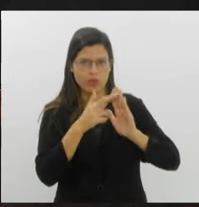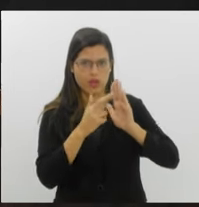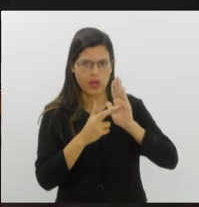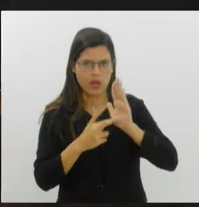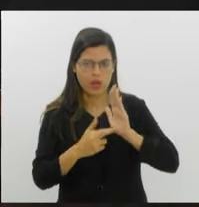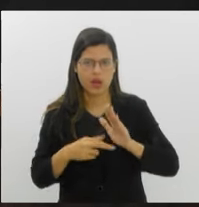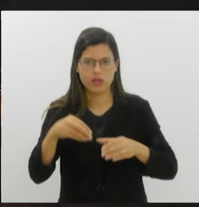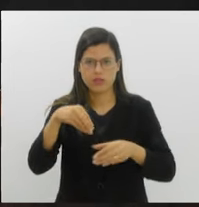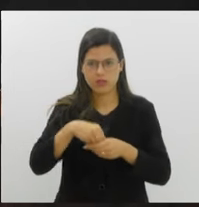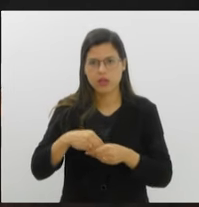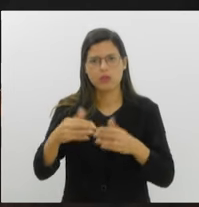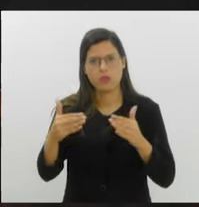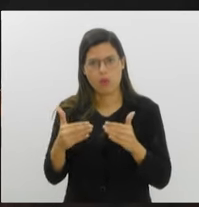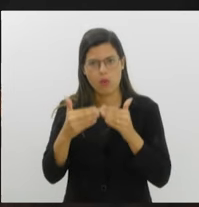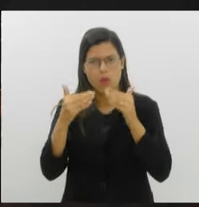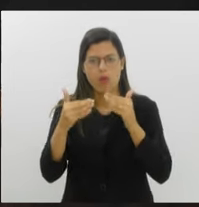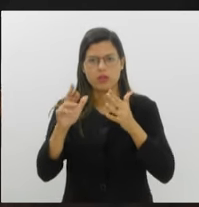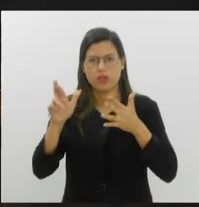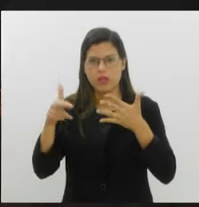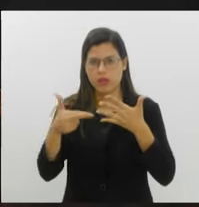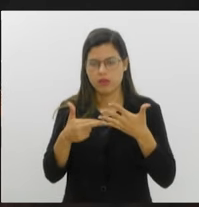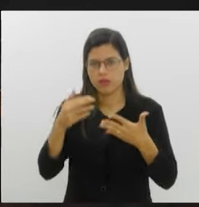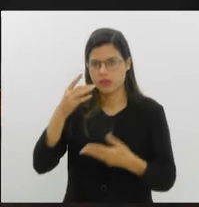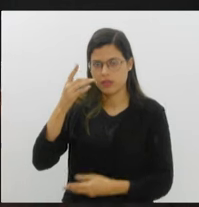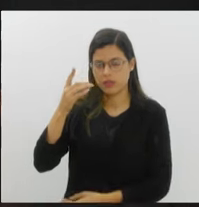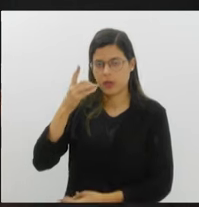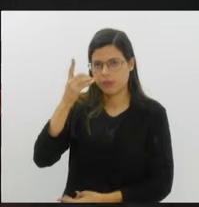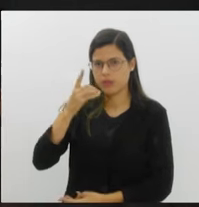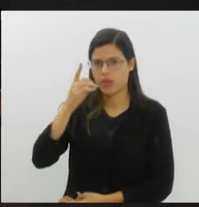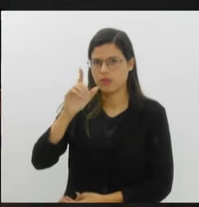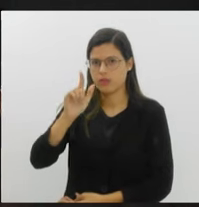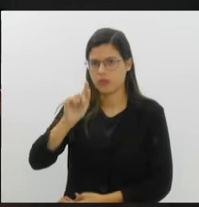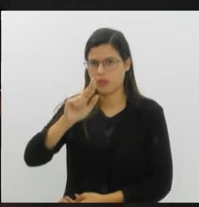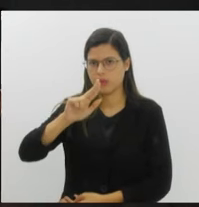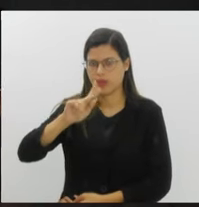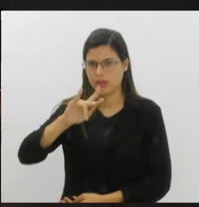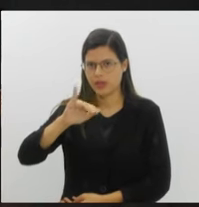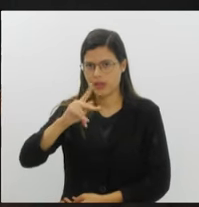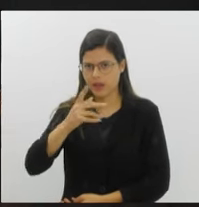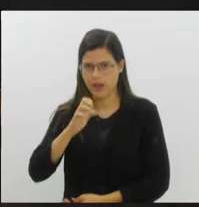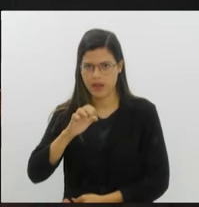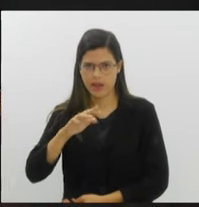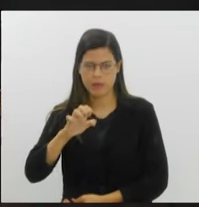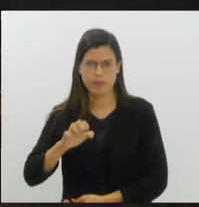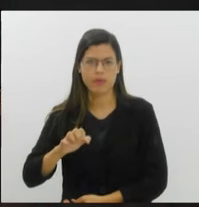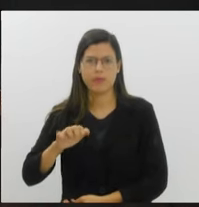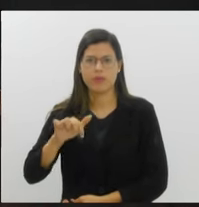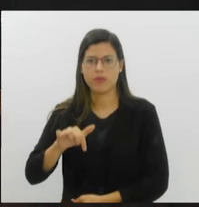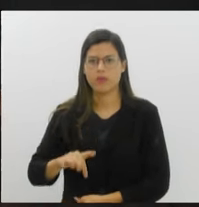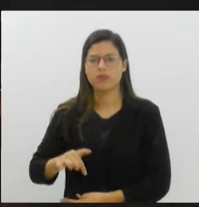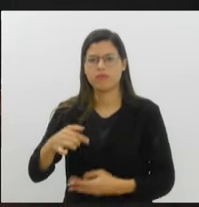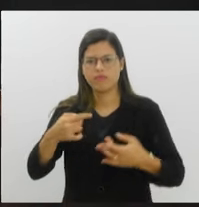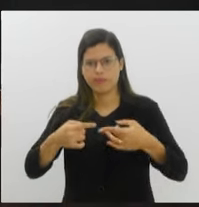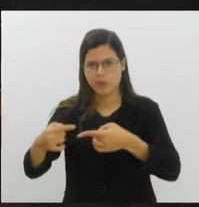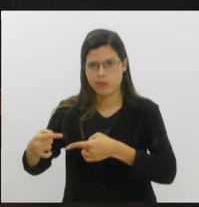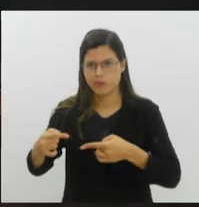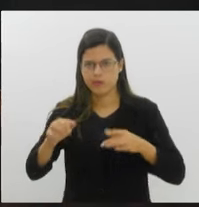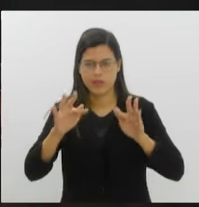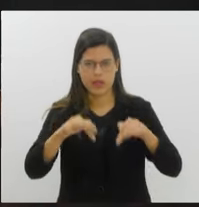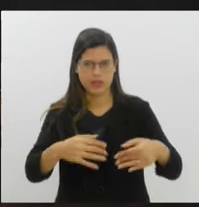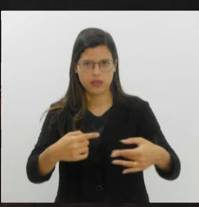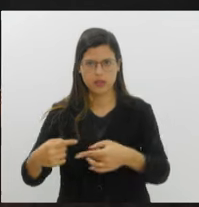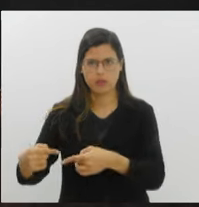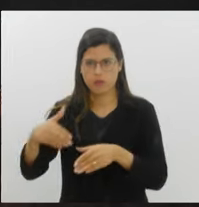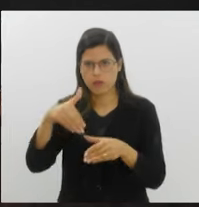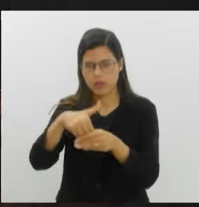Proposições Externas favorável, relator deputado Guilherme Delaroli. Em discussão, não havendo quem queira discutir, encerrada a discussão. Em